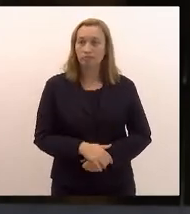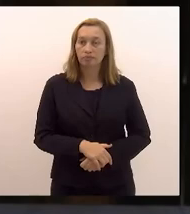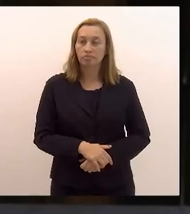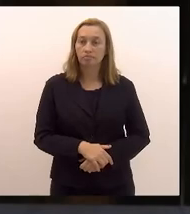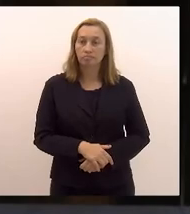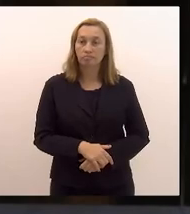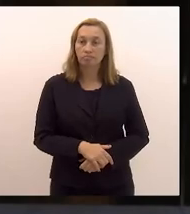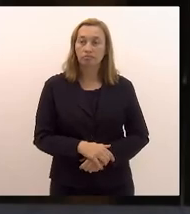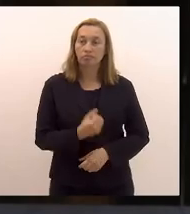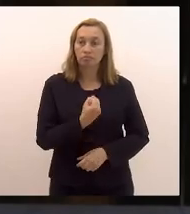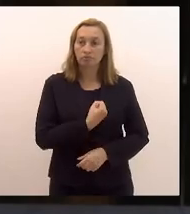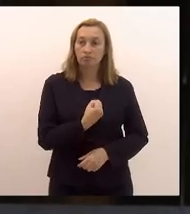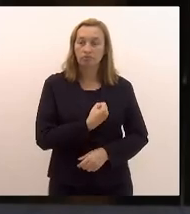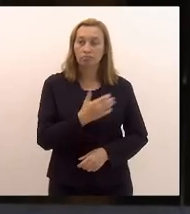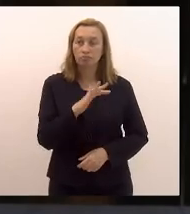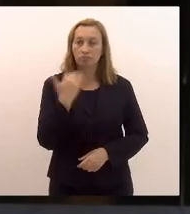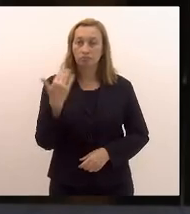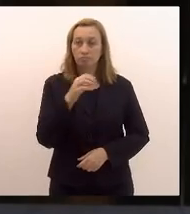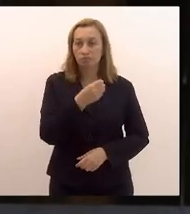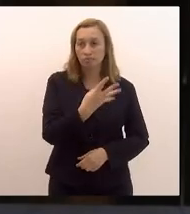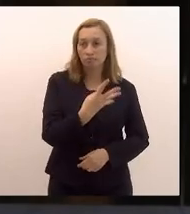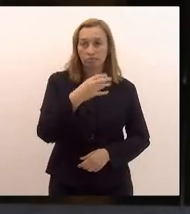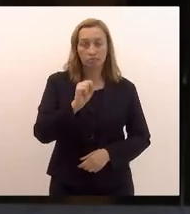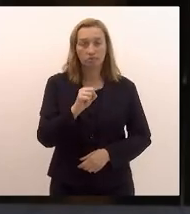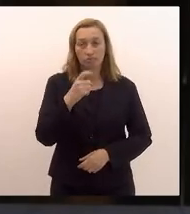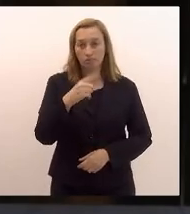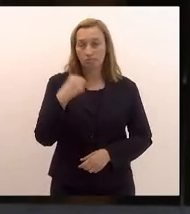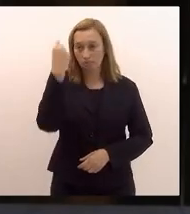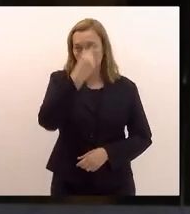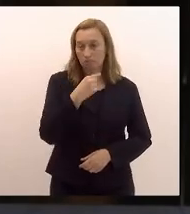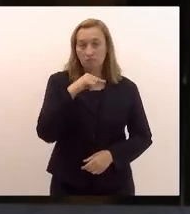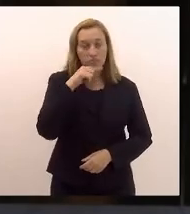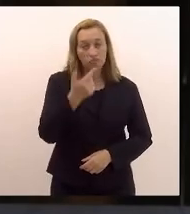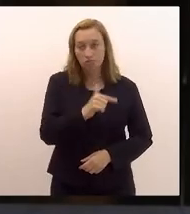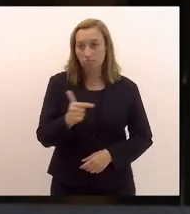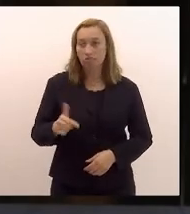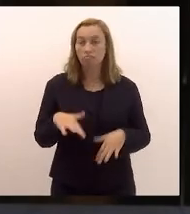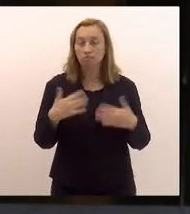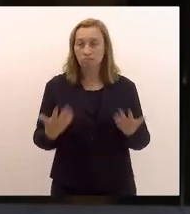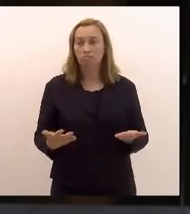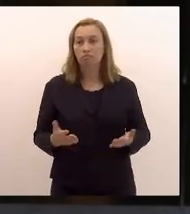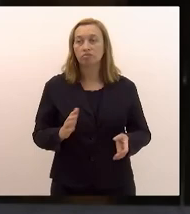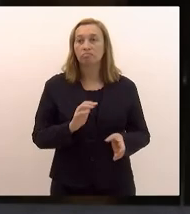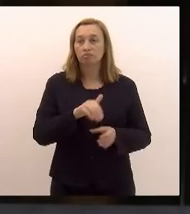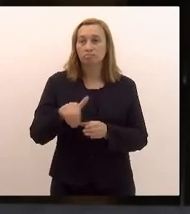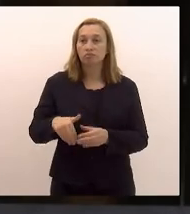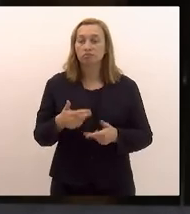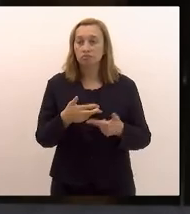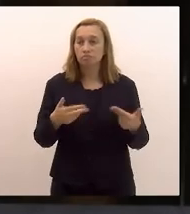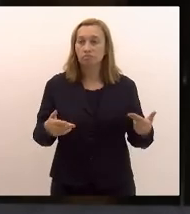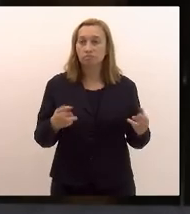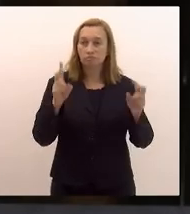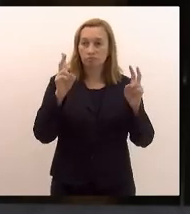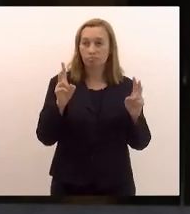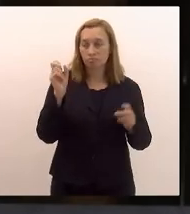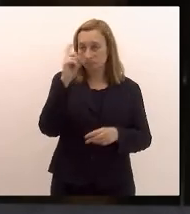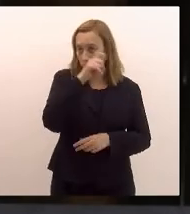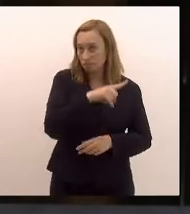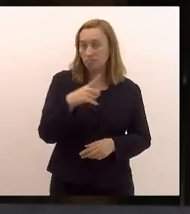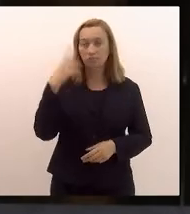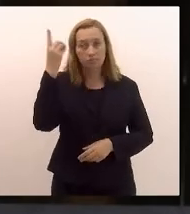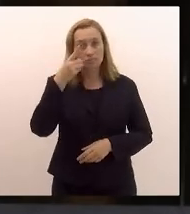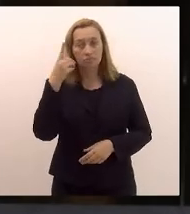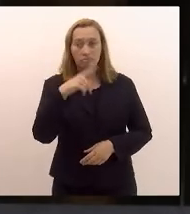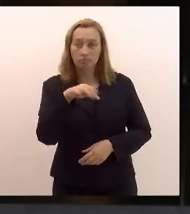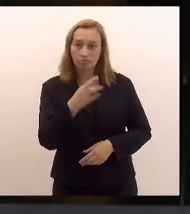e aquele número de homicídios em 48 Horas não tenho dúvida disso então voltamos coisas difíceis Deputado Paulo Ramos tava